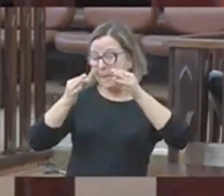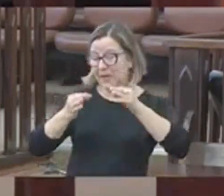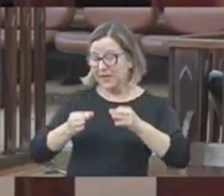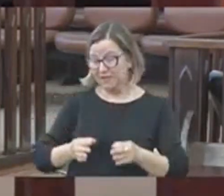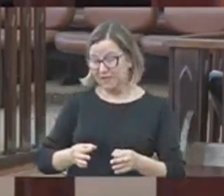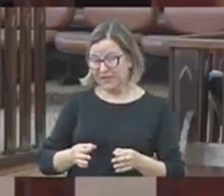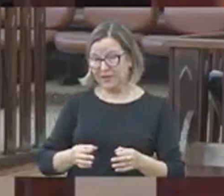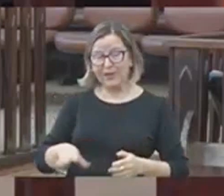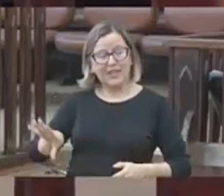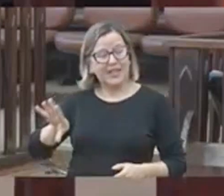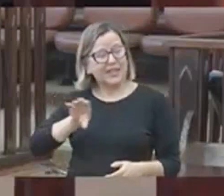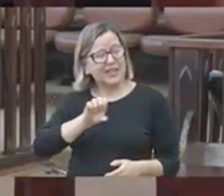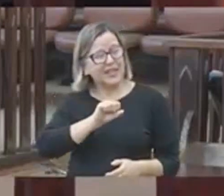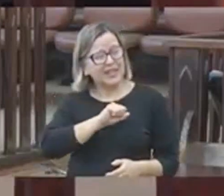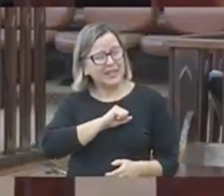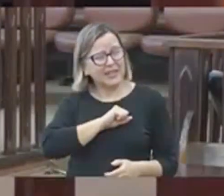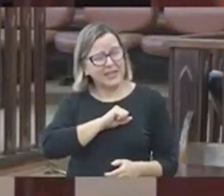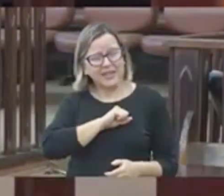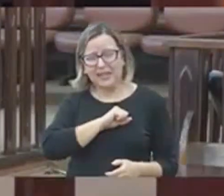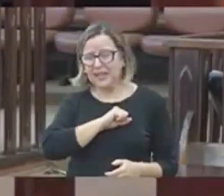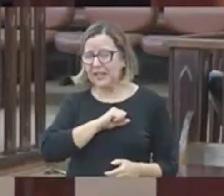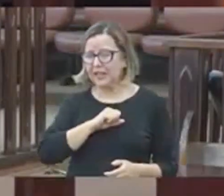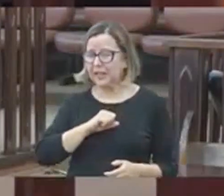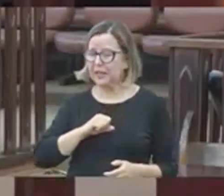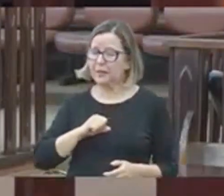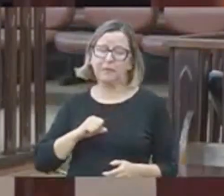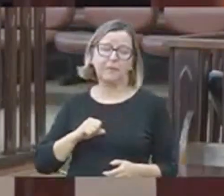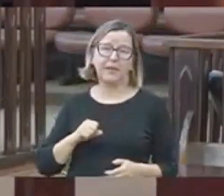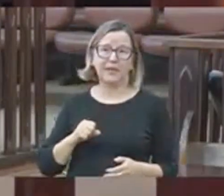que ama o tempo todo, que é gracioso, que é